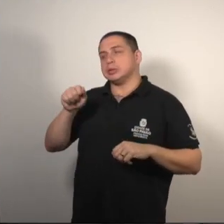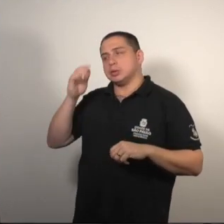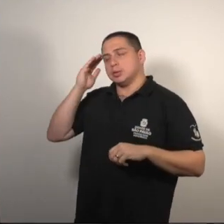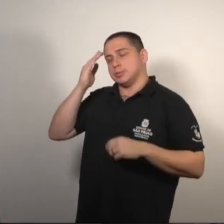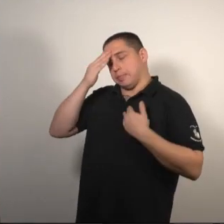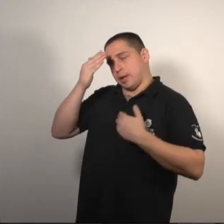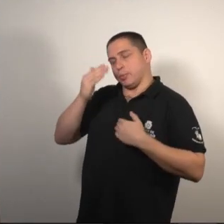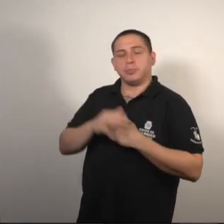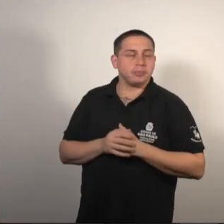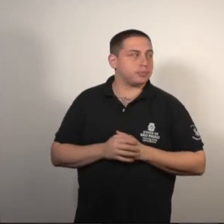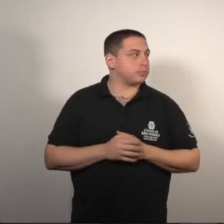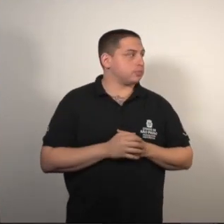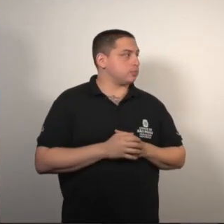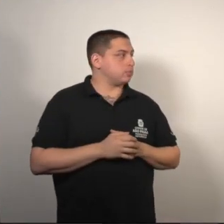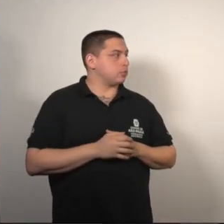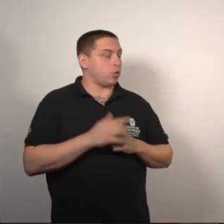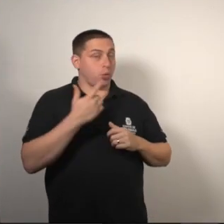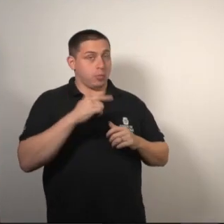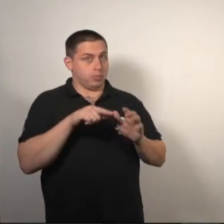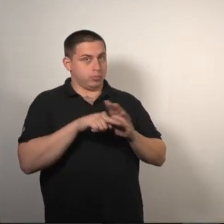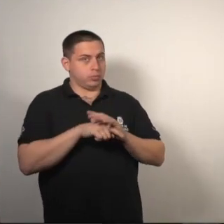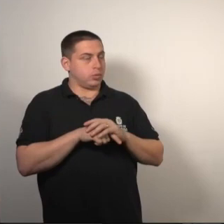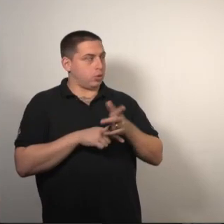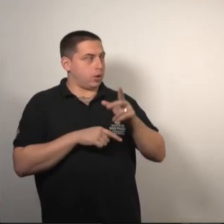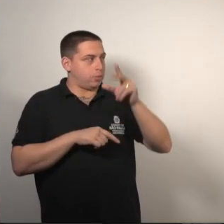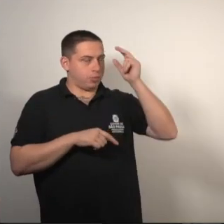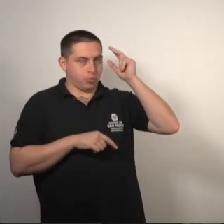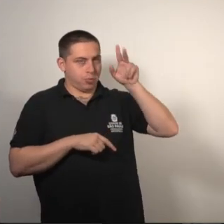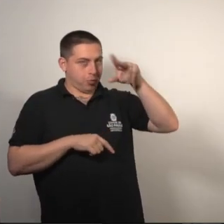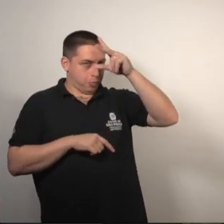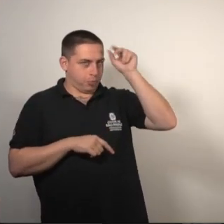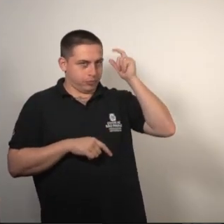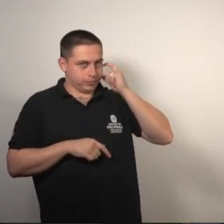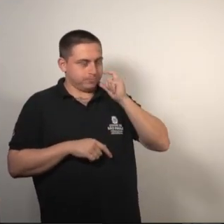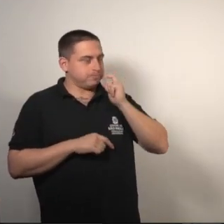Quem? Só mais uma, aí é para o prefeito.